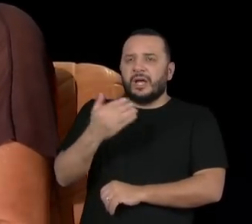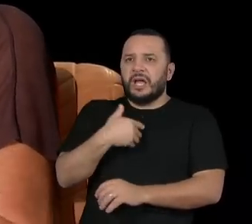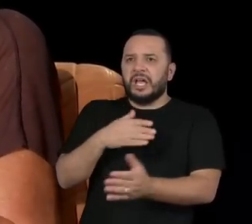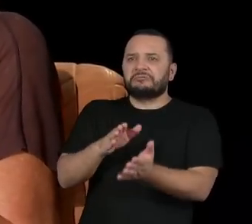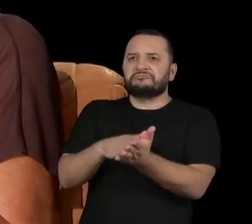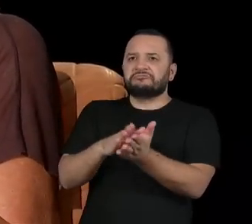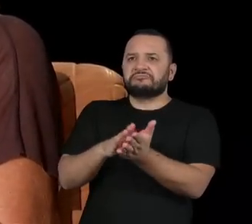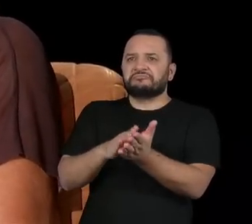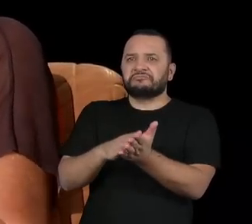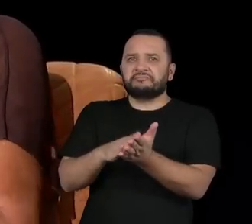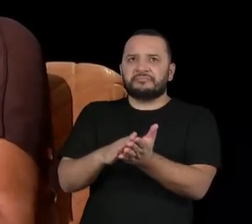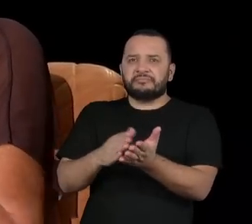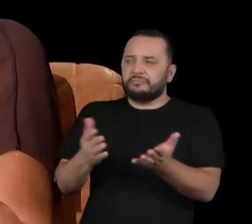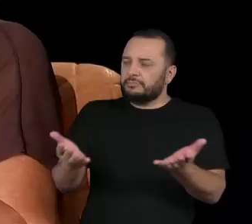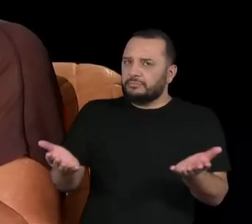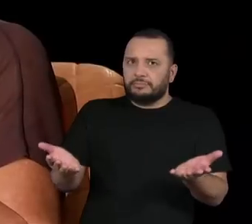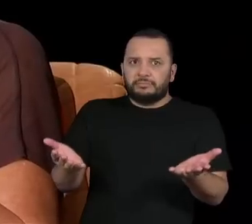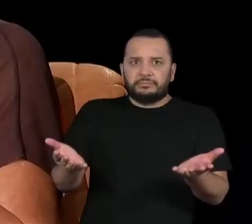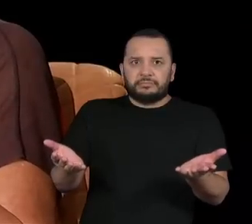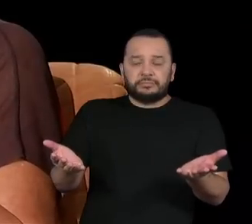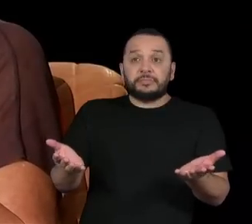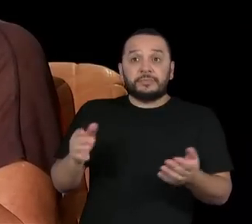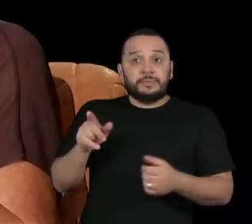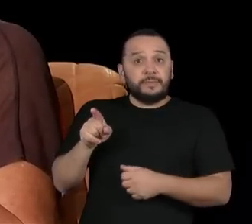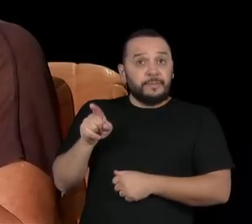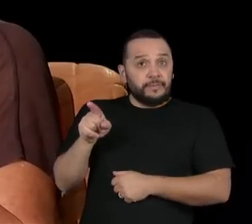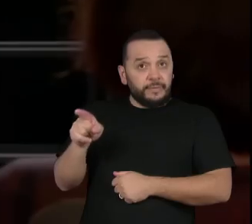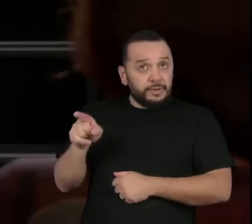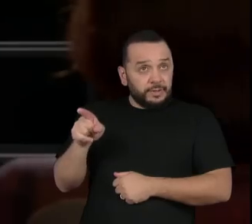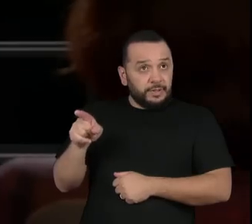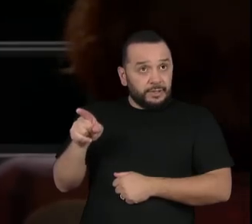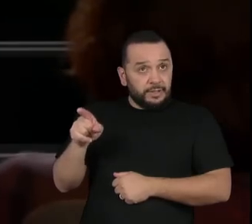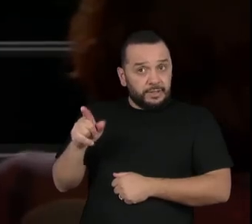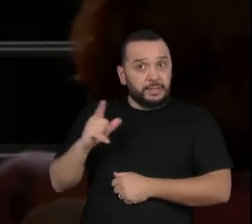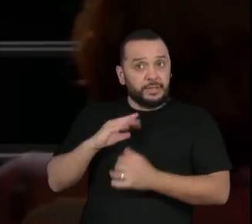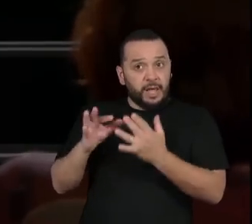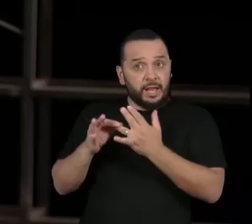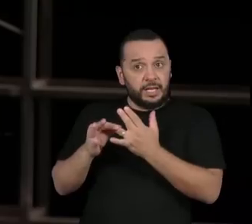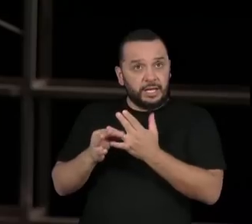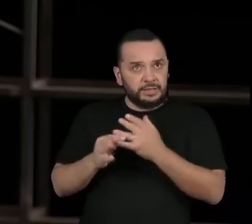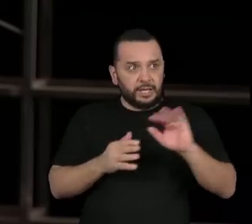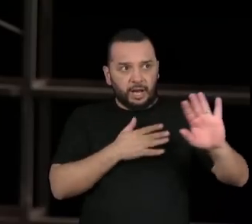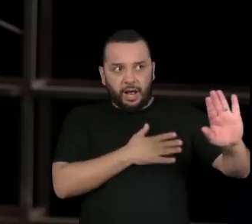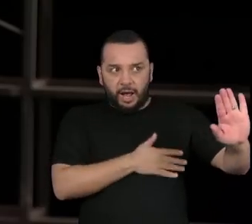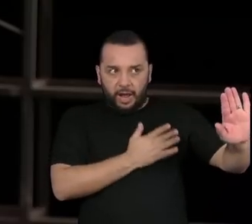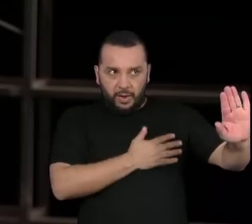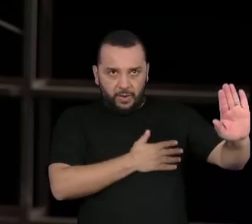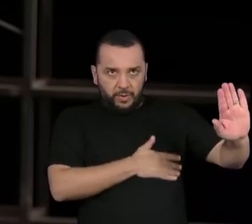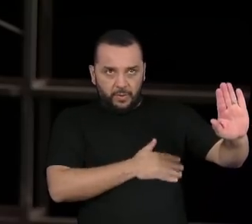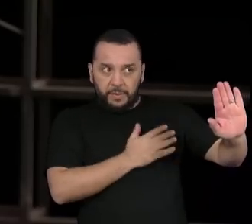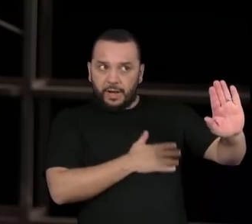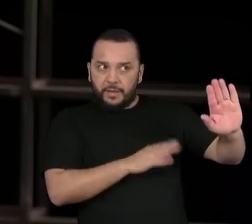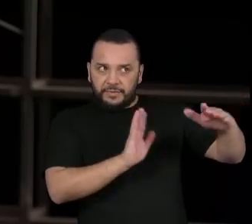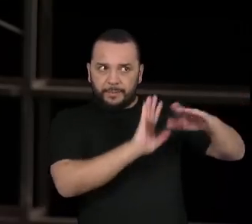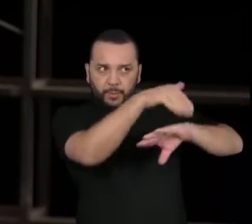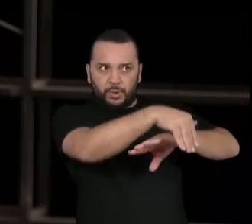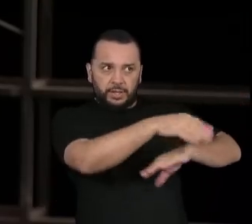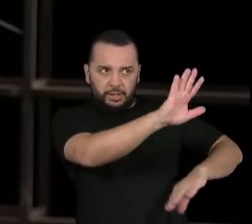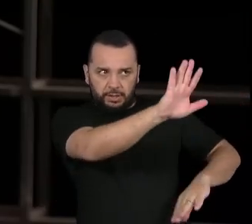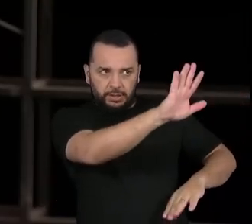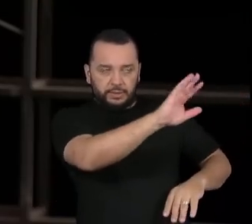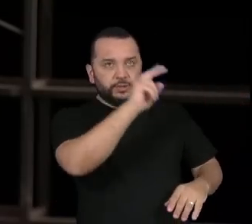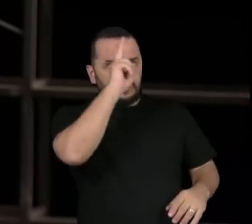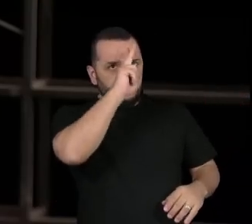E começamos a namorar. Ele com a aliança. Calma, a gente vai chegar lá. Você está pulando uma parte